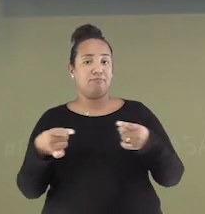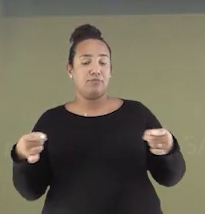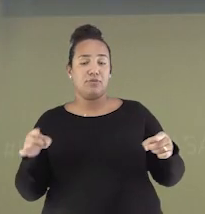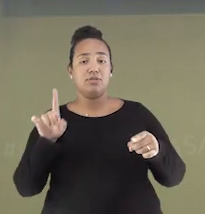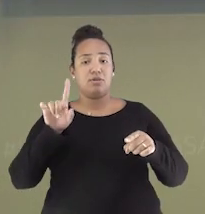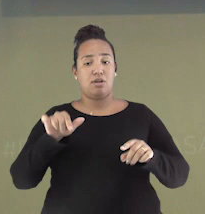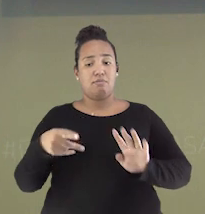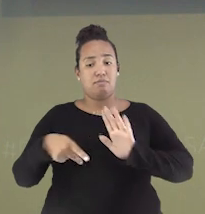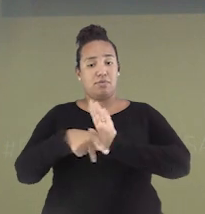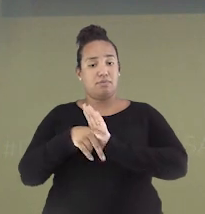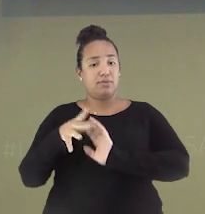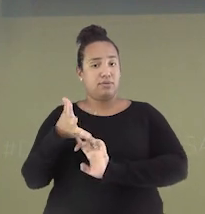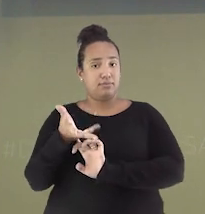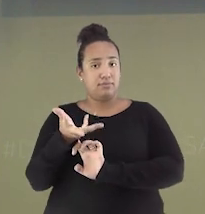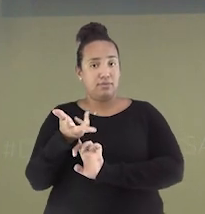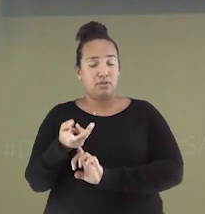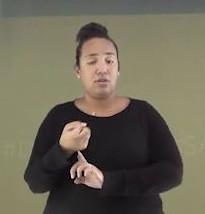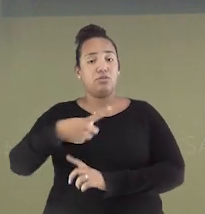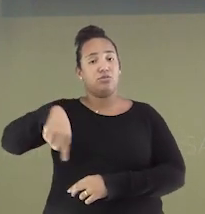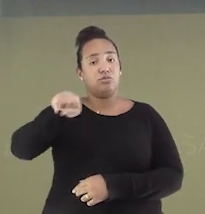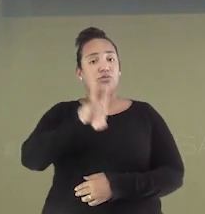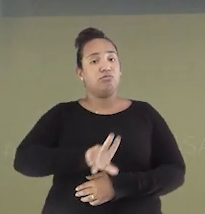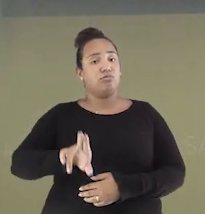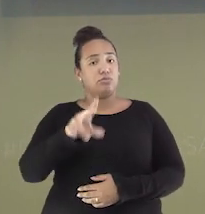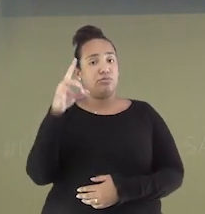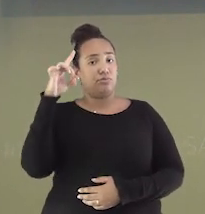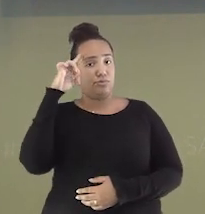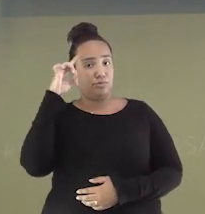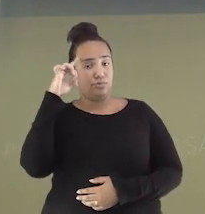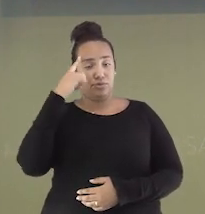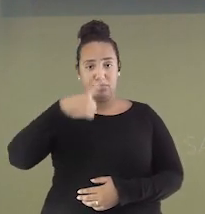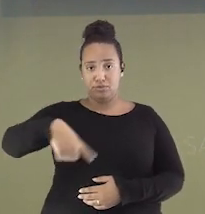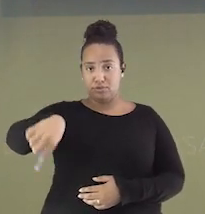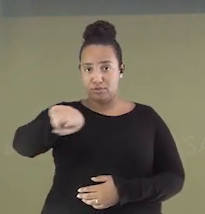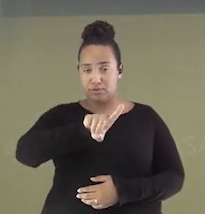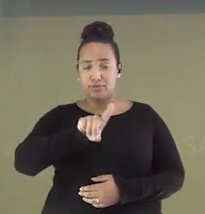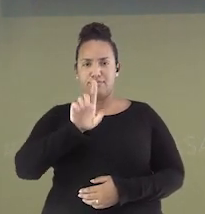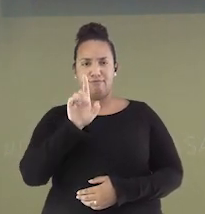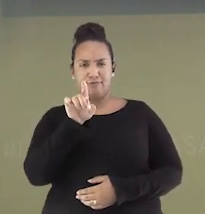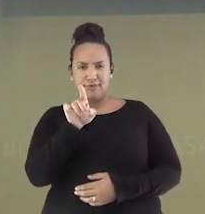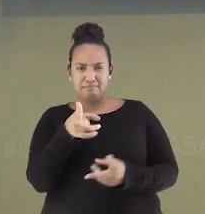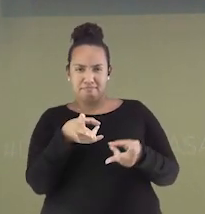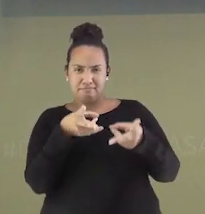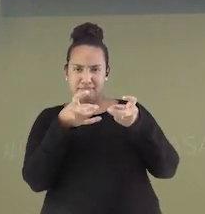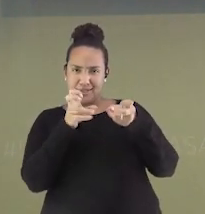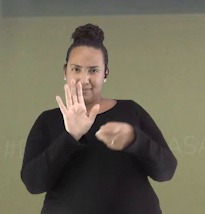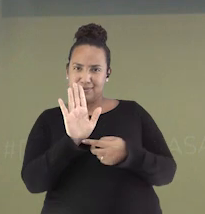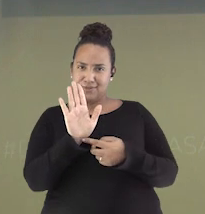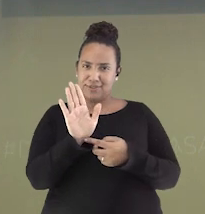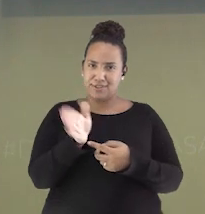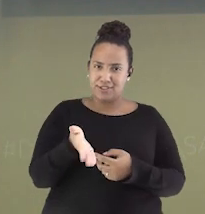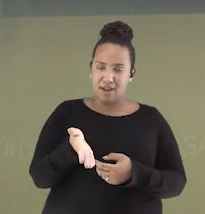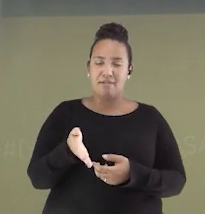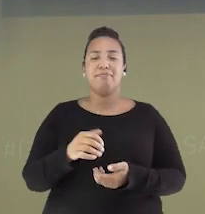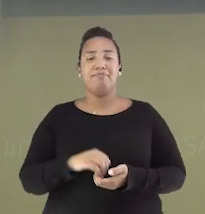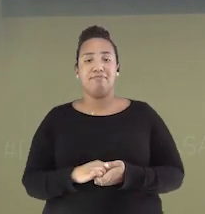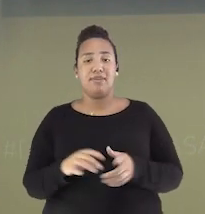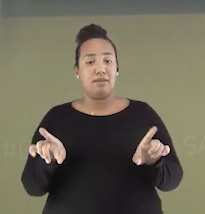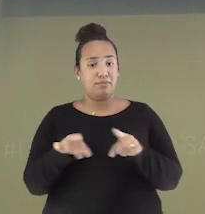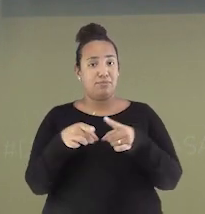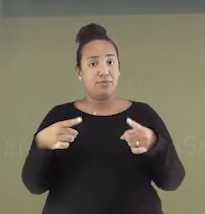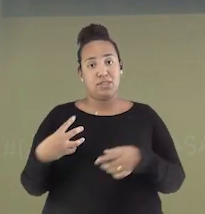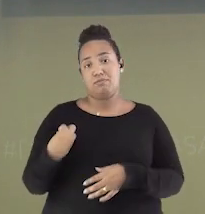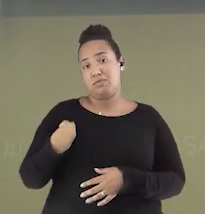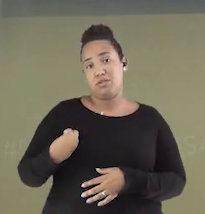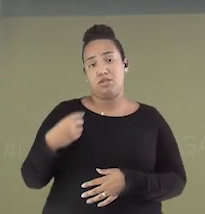é uma linguagem artística muito utilizada importante no nosso dia a dia não sei se você já perceberam Mas a gente não faz quase nada sem ouvir